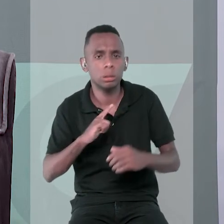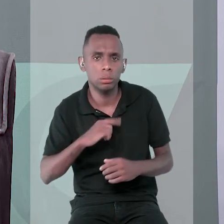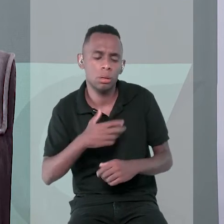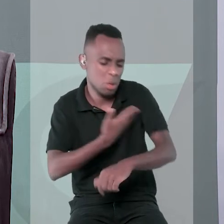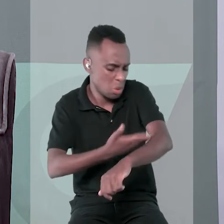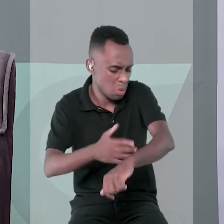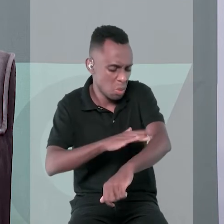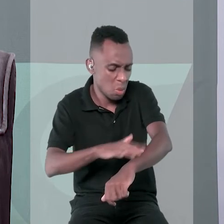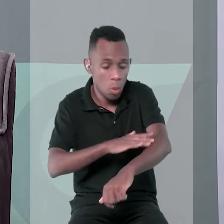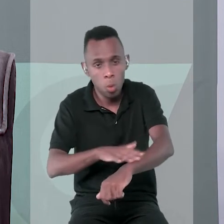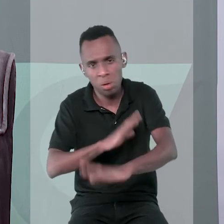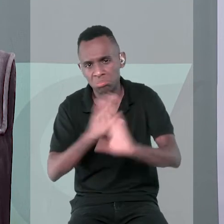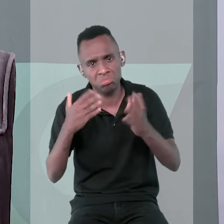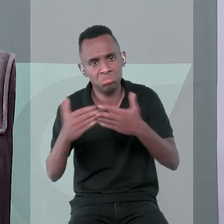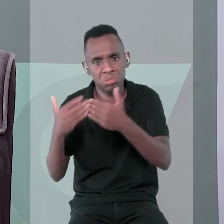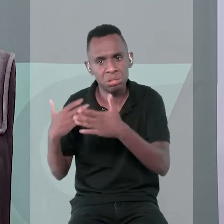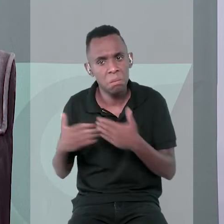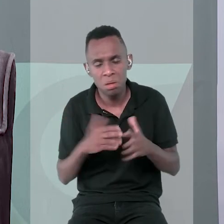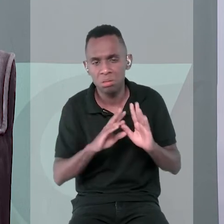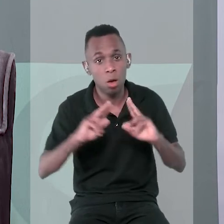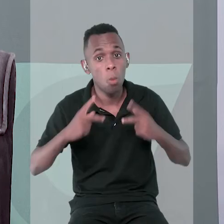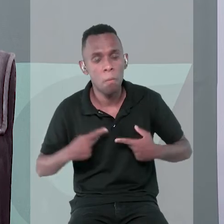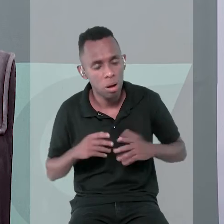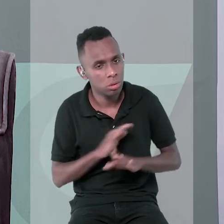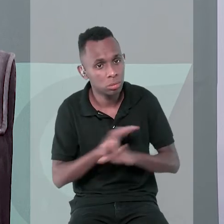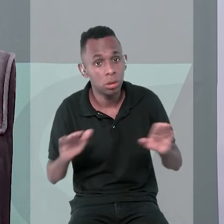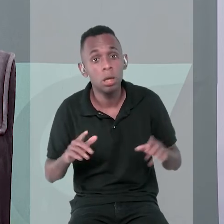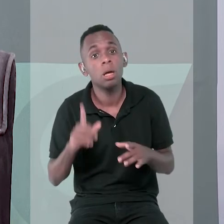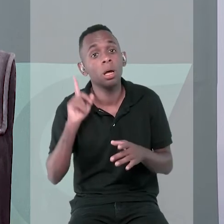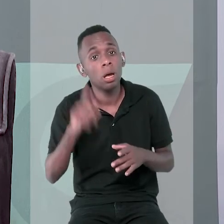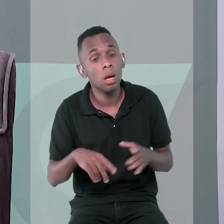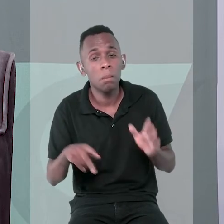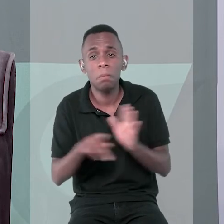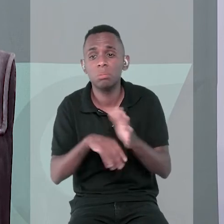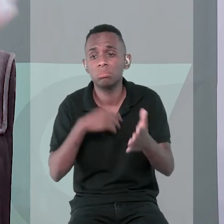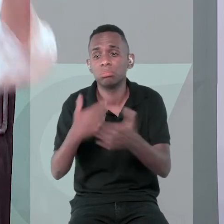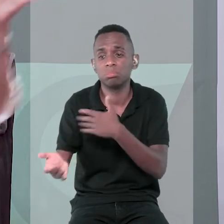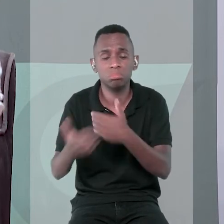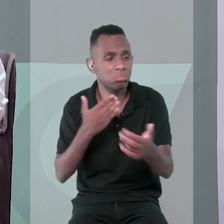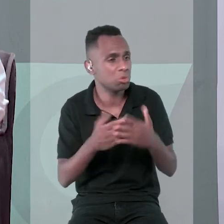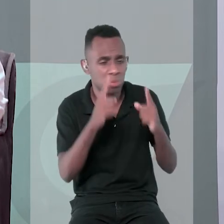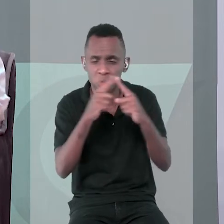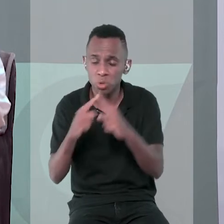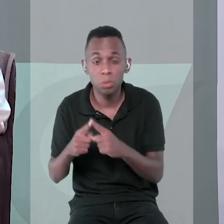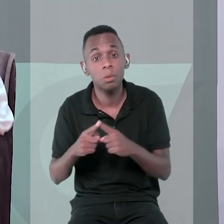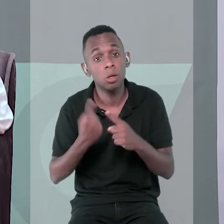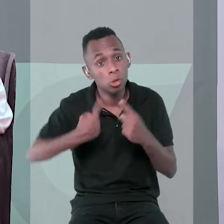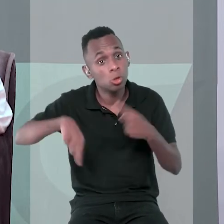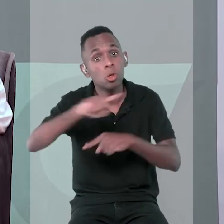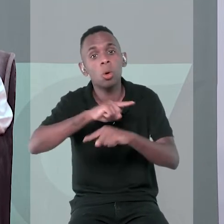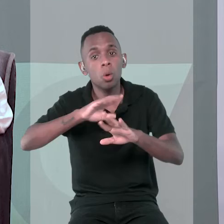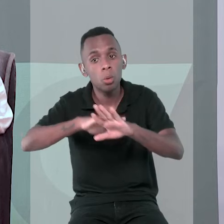nossa cor de pele, porque raça só existe uma, que é a humana, né? Independente da cor de pele, independente do gênero, independente do que for, a gente vai